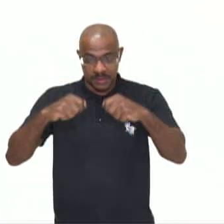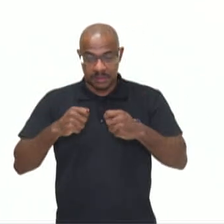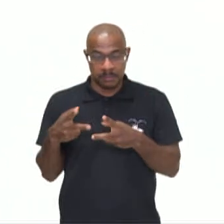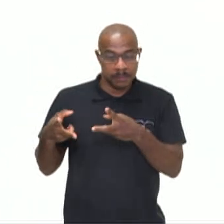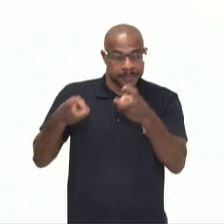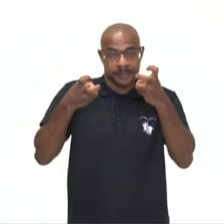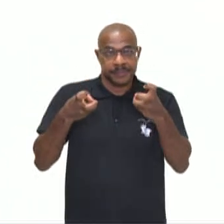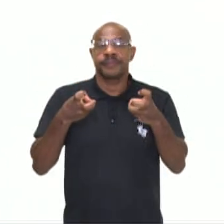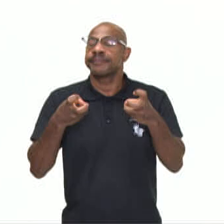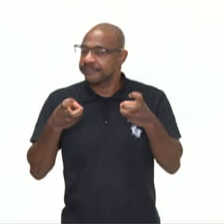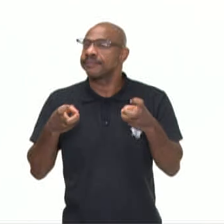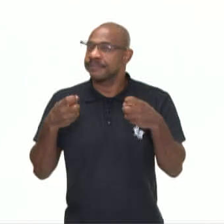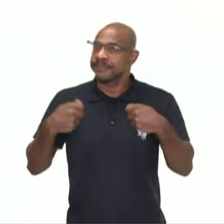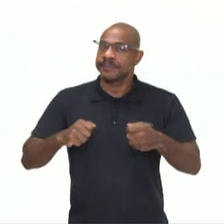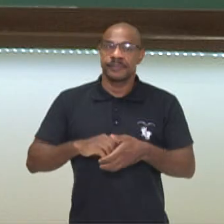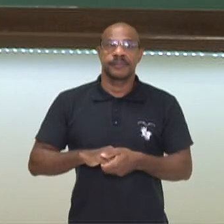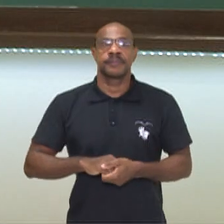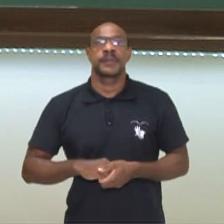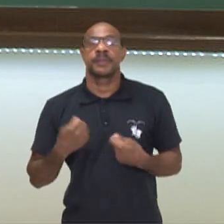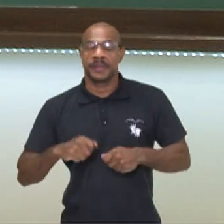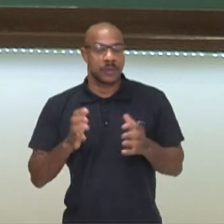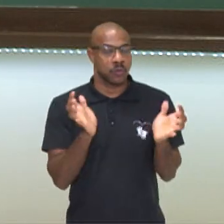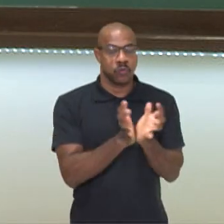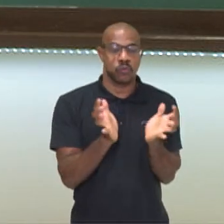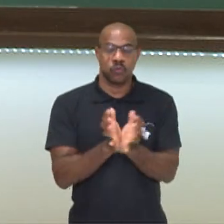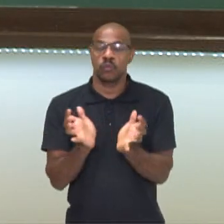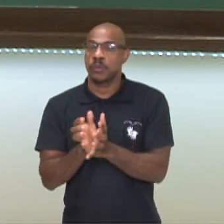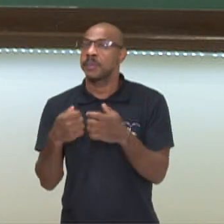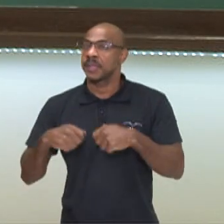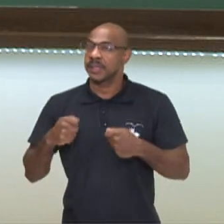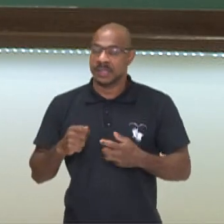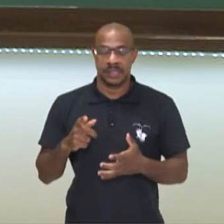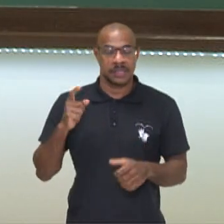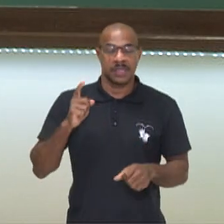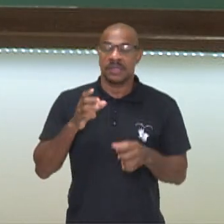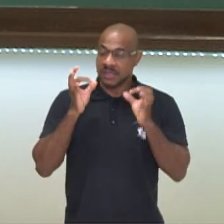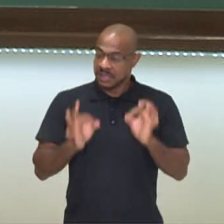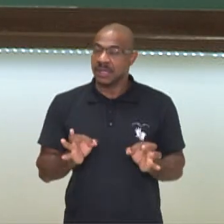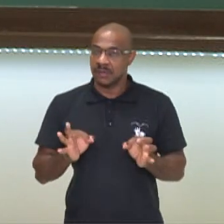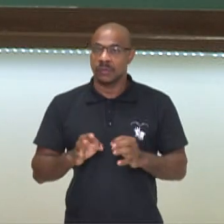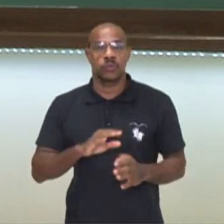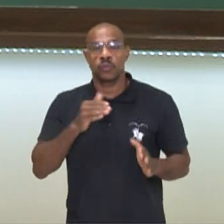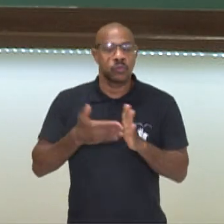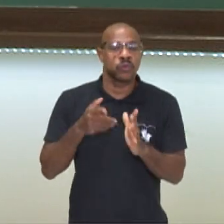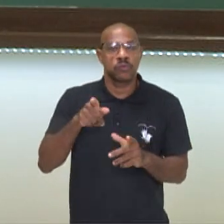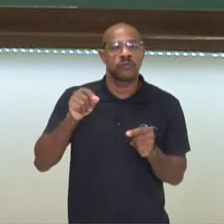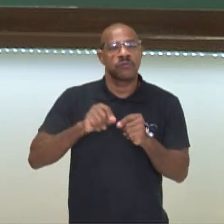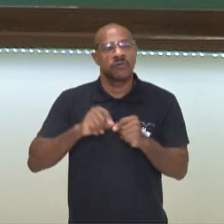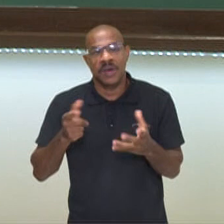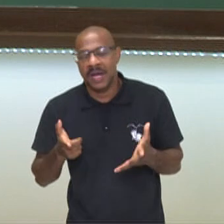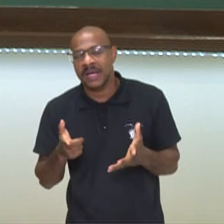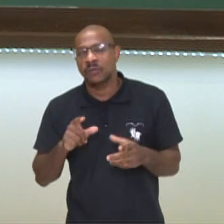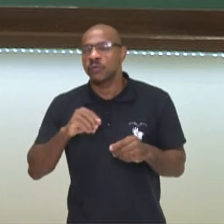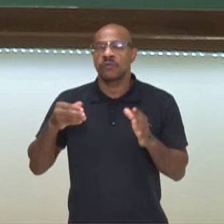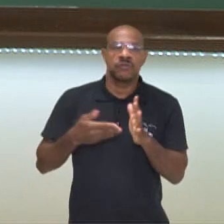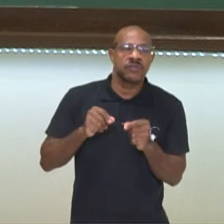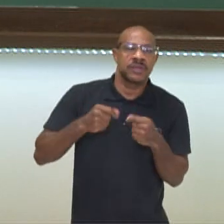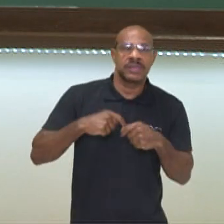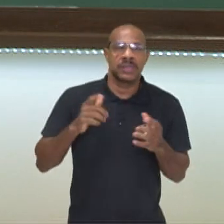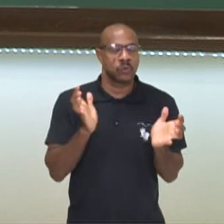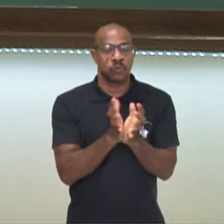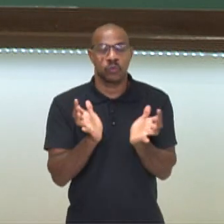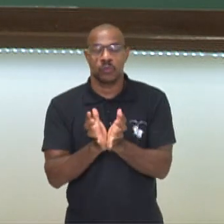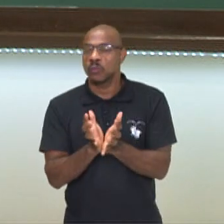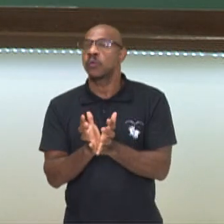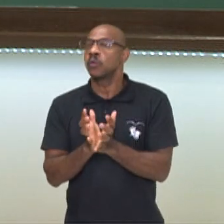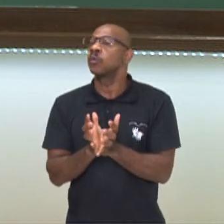ser acessível ao público-alvo. Tudo que você faz, tudo que você produz tem um público-alvo. Pense